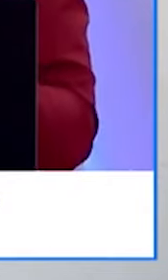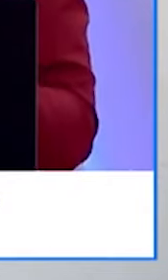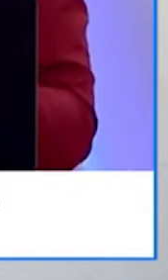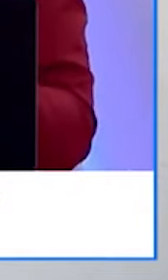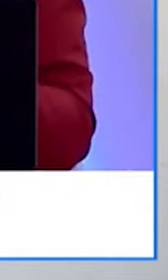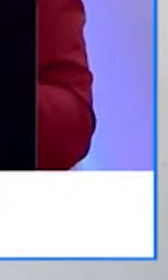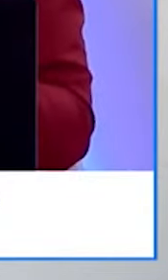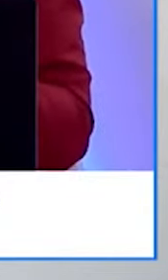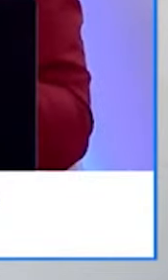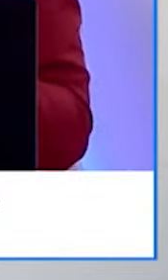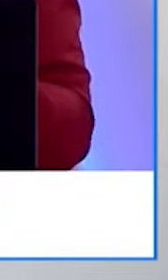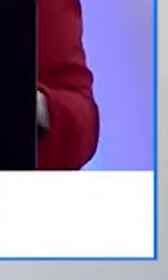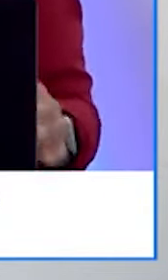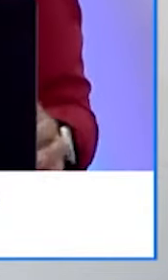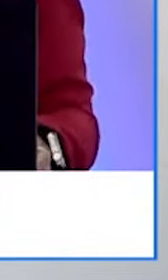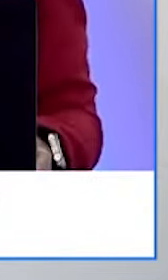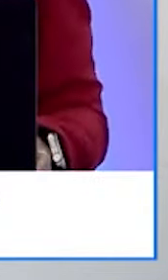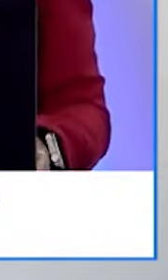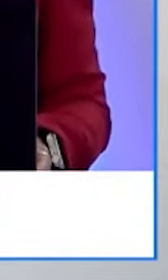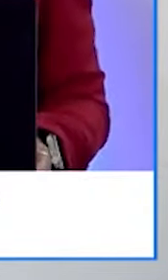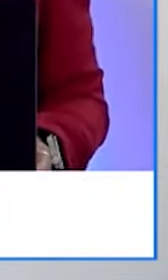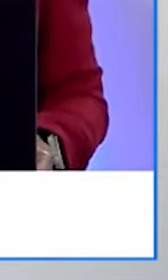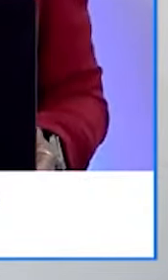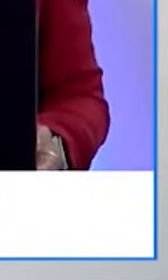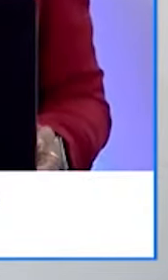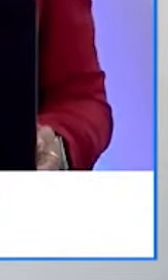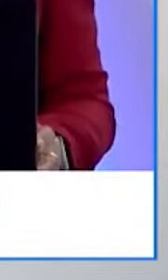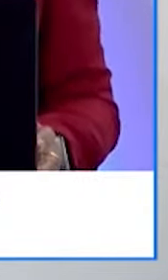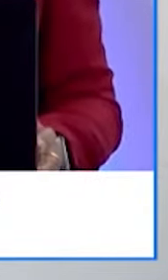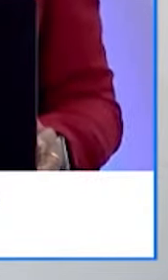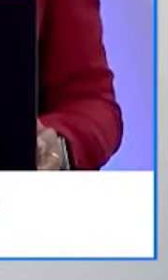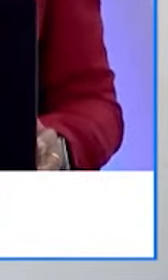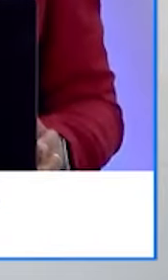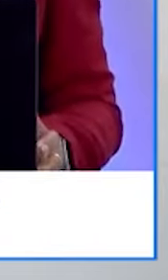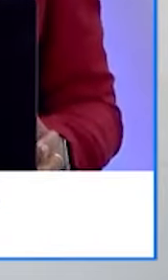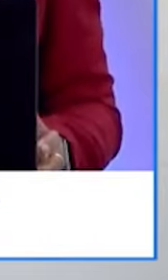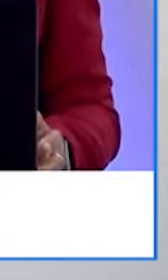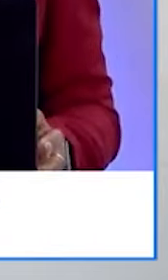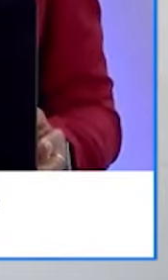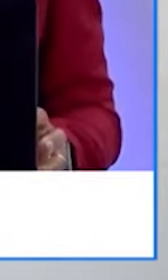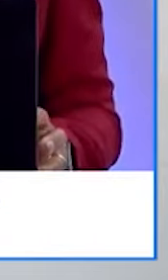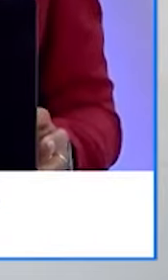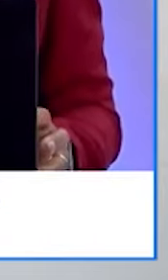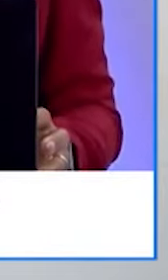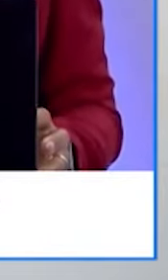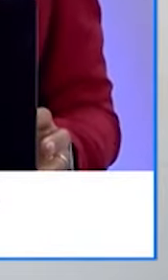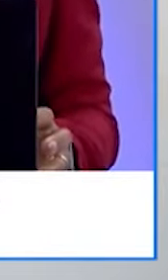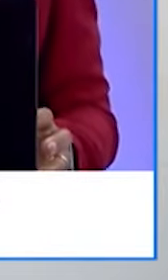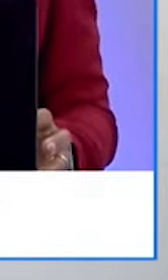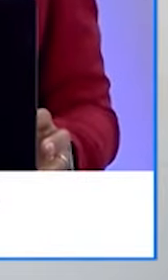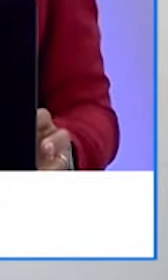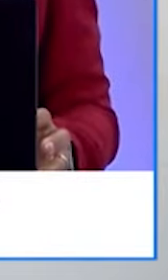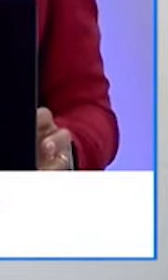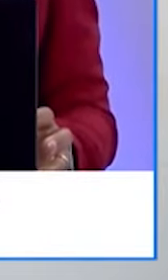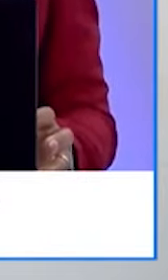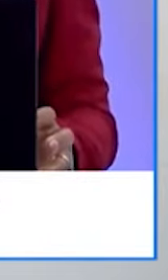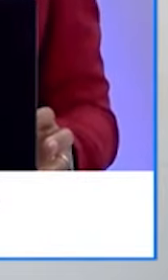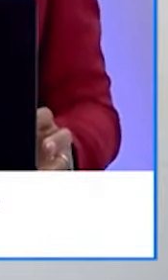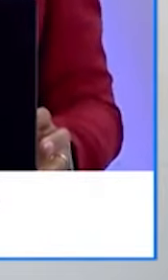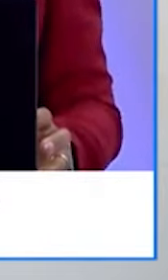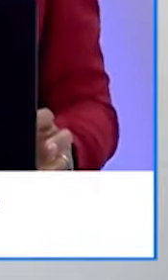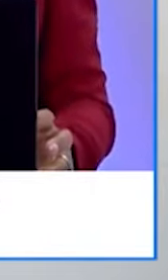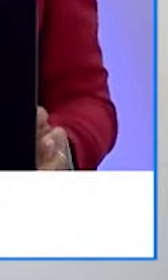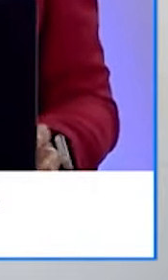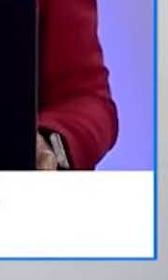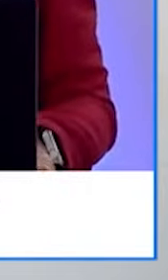a partir desse posicionamento da Venezuela, como é que pode evoluir a reação da Guiana? Como que deve ser essa reação